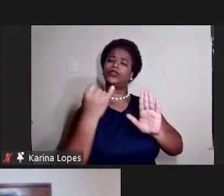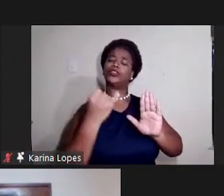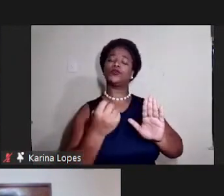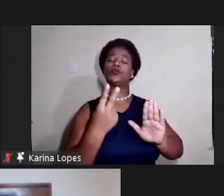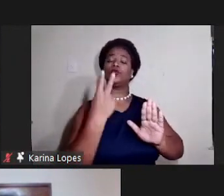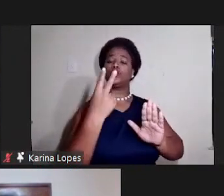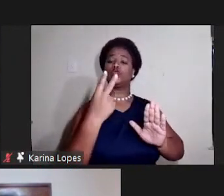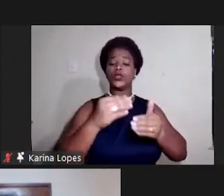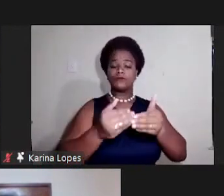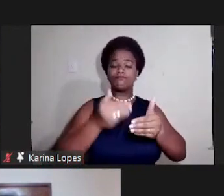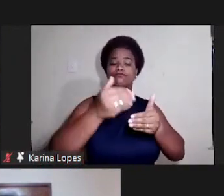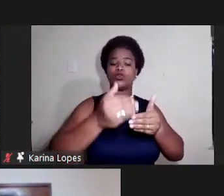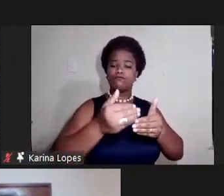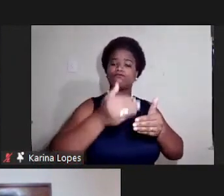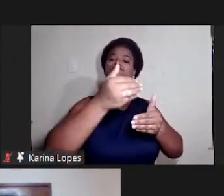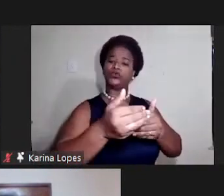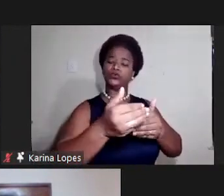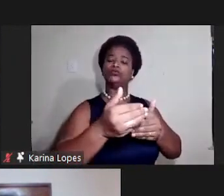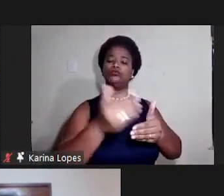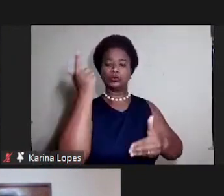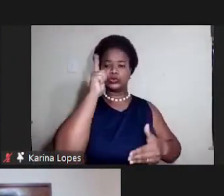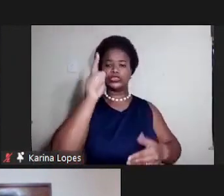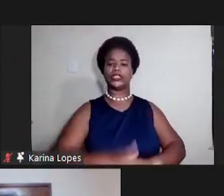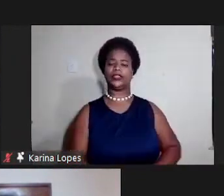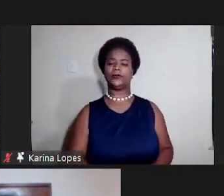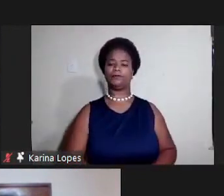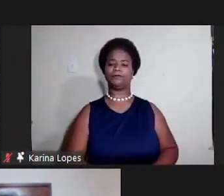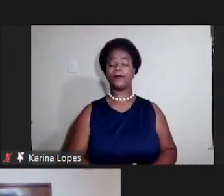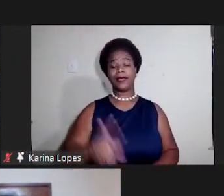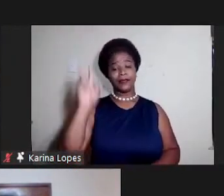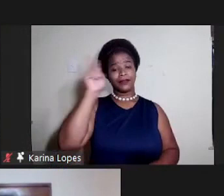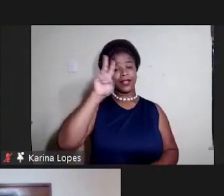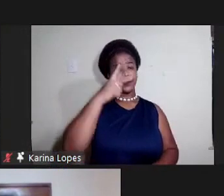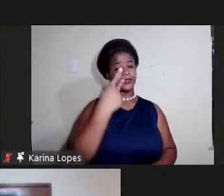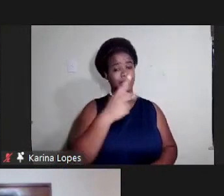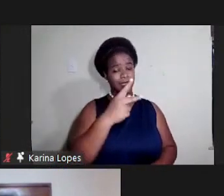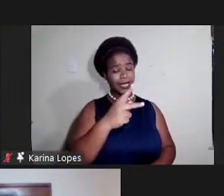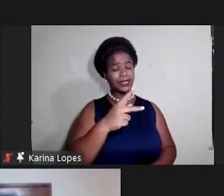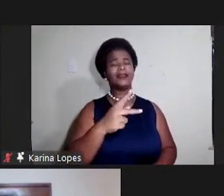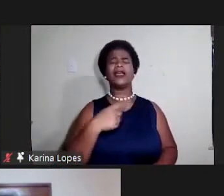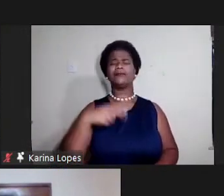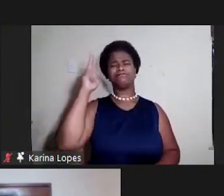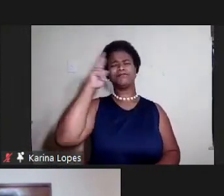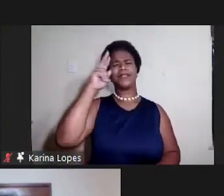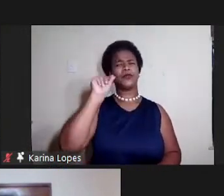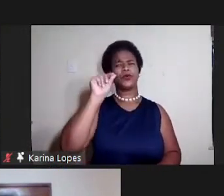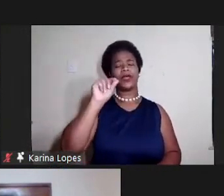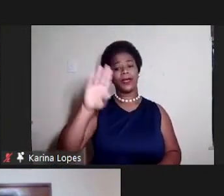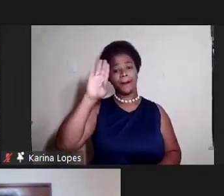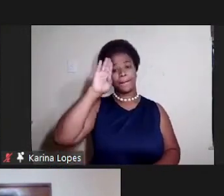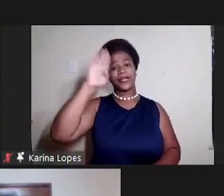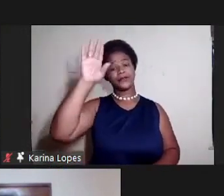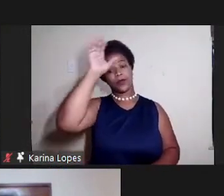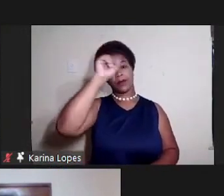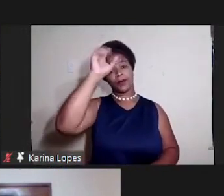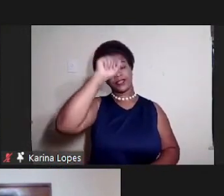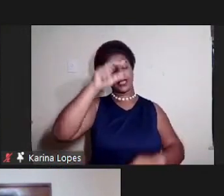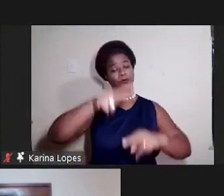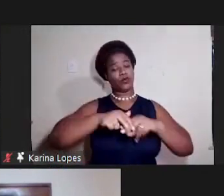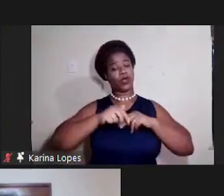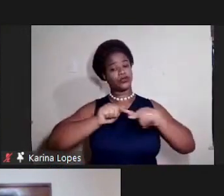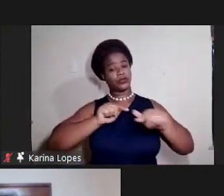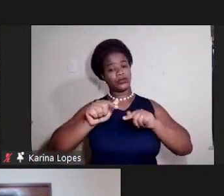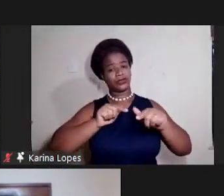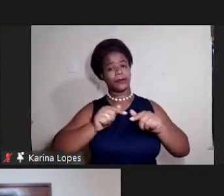consecutivos. De suas memórias, Lucas ressalta o aprendizado impulsionado pelo seu trabalho na Faculdade de Serviço Social da